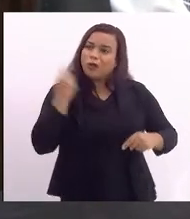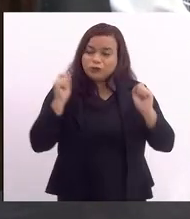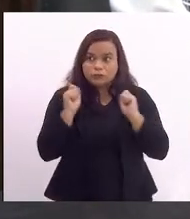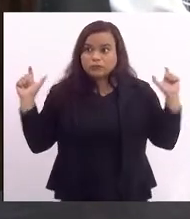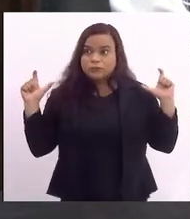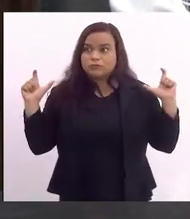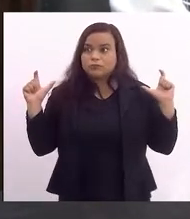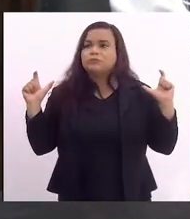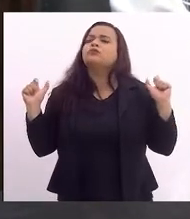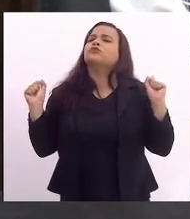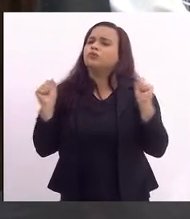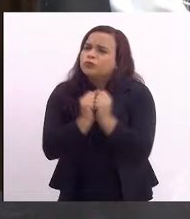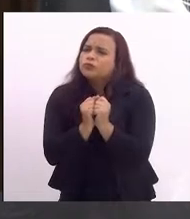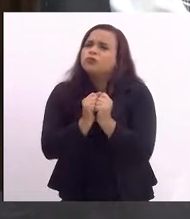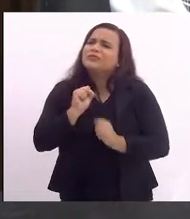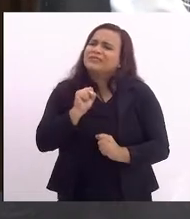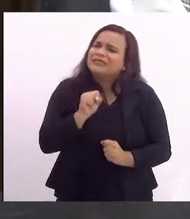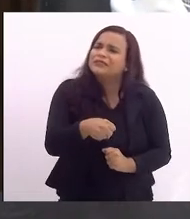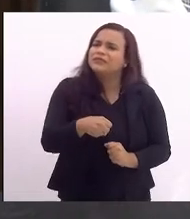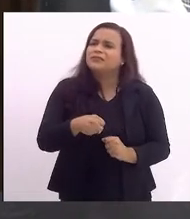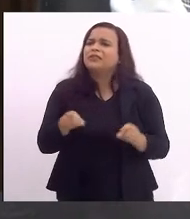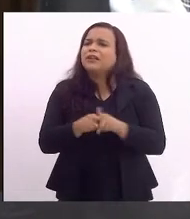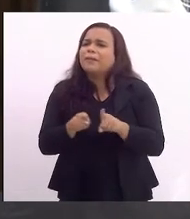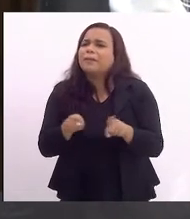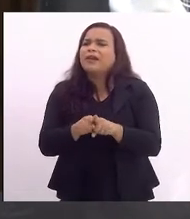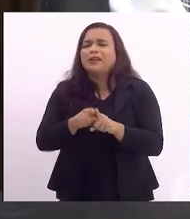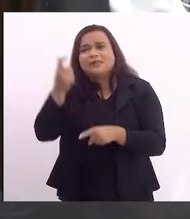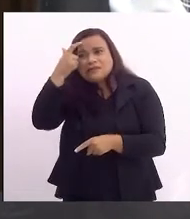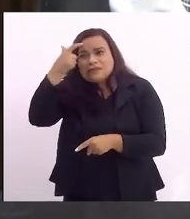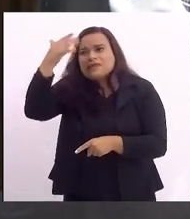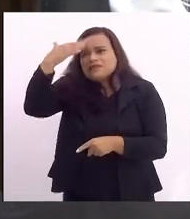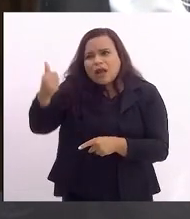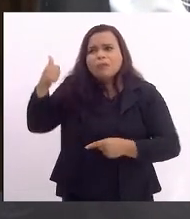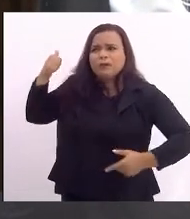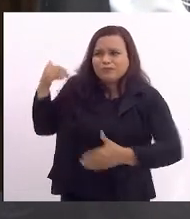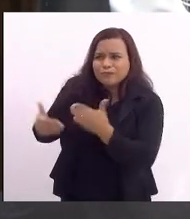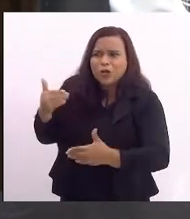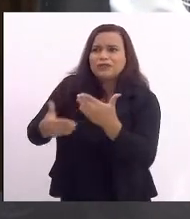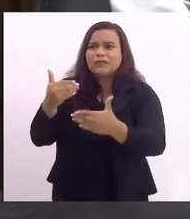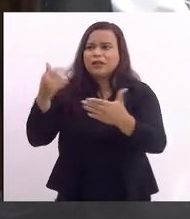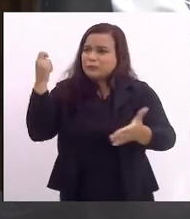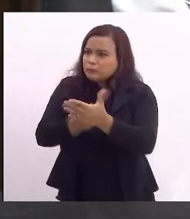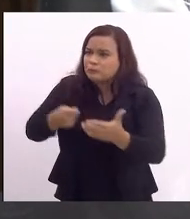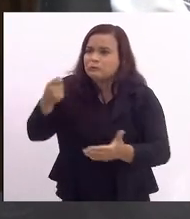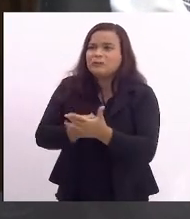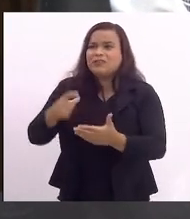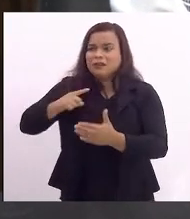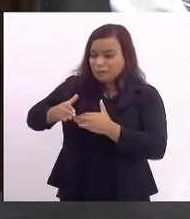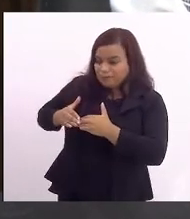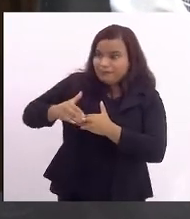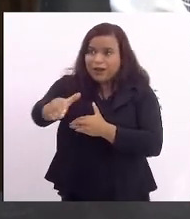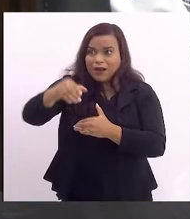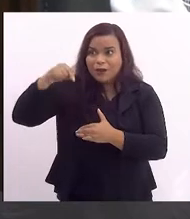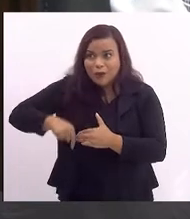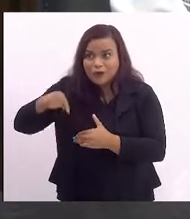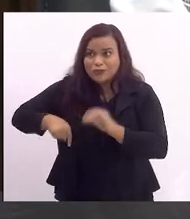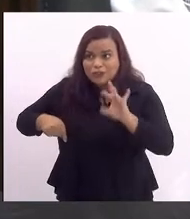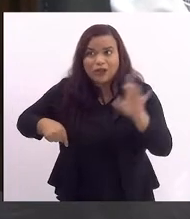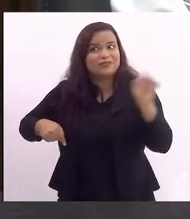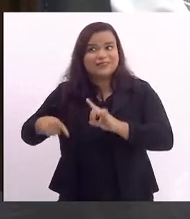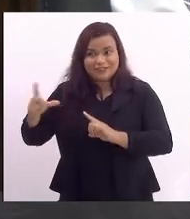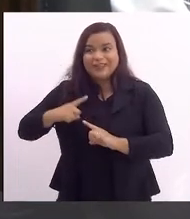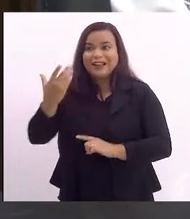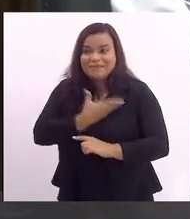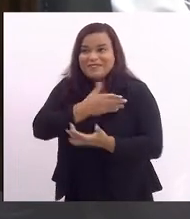alerta, que estejamos, sim, muito conscientes do processo que a gente começa a travar, não só a partir daqui, mas tenho aqui companheiras,